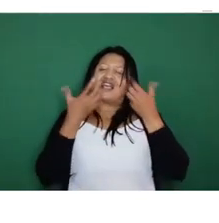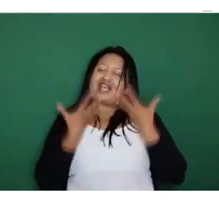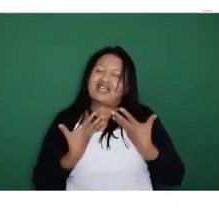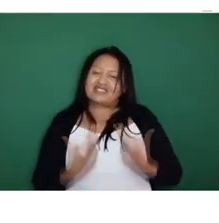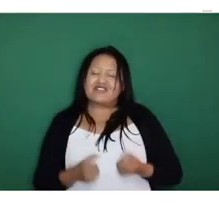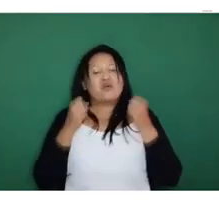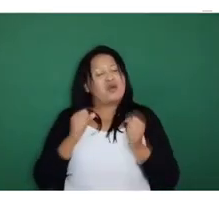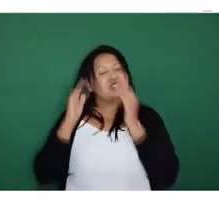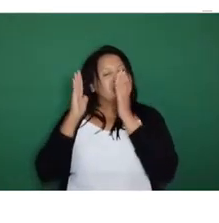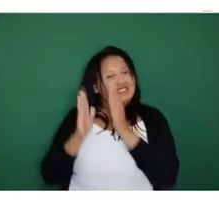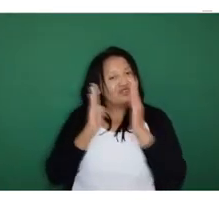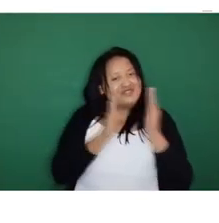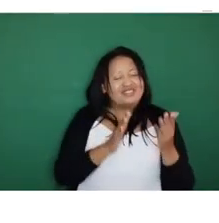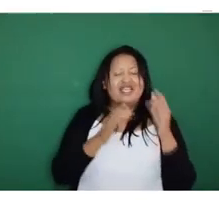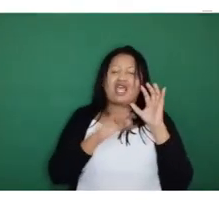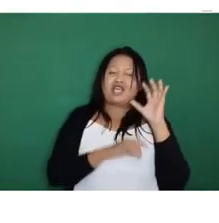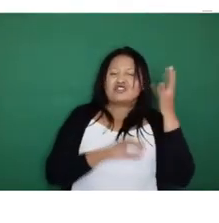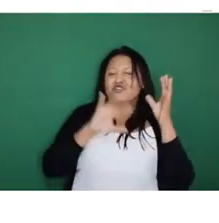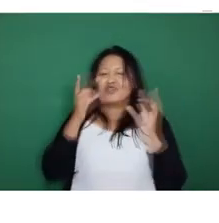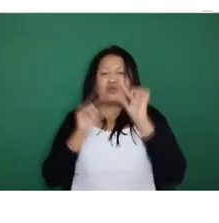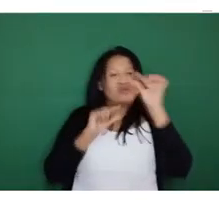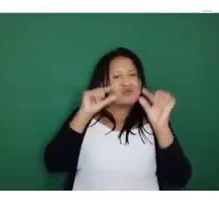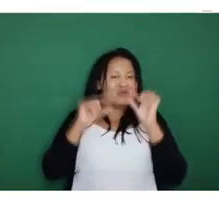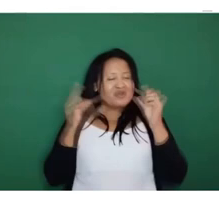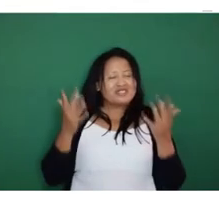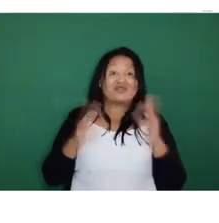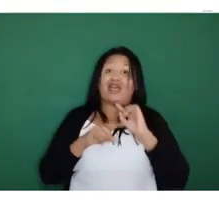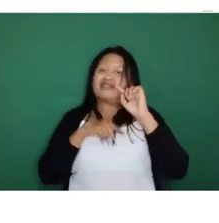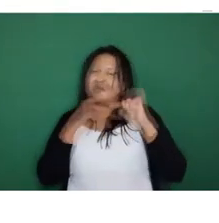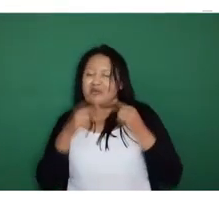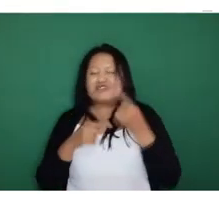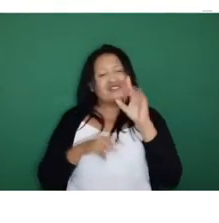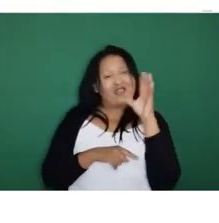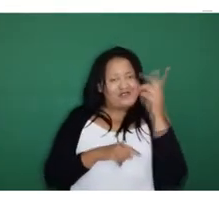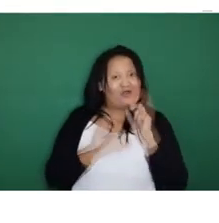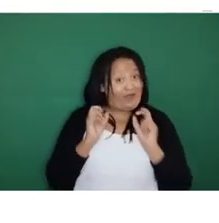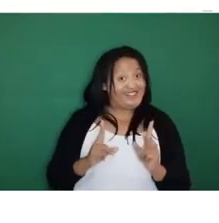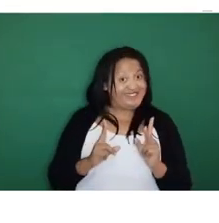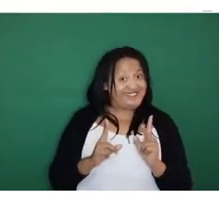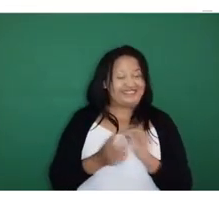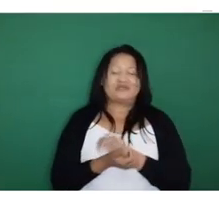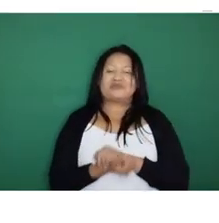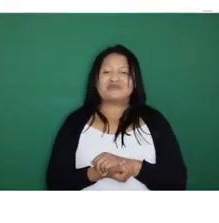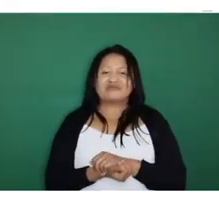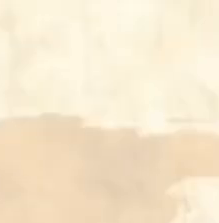essas questões resolvendo um pouquinho de cada vez e aí depois você retorna ok